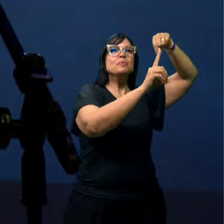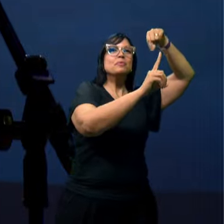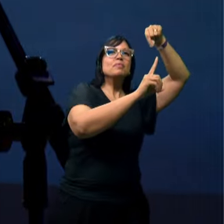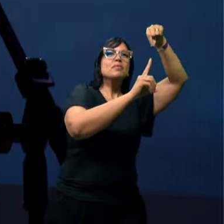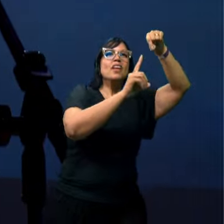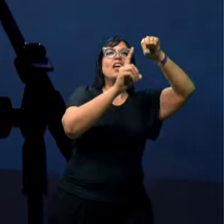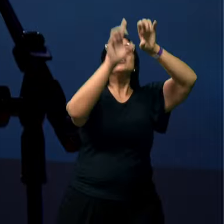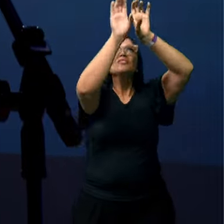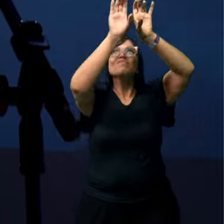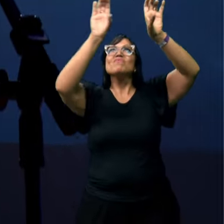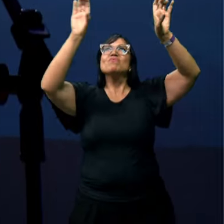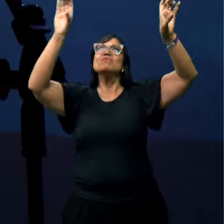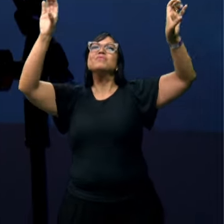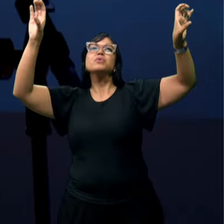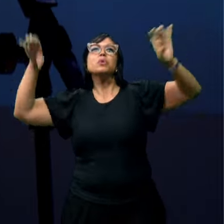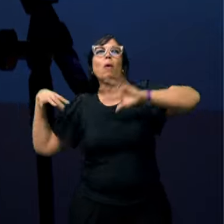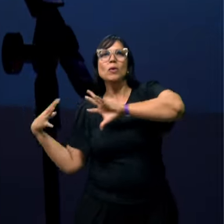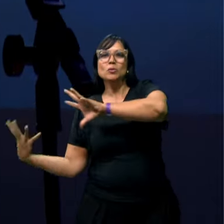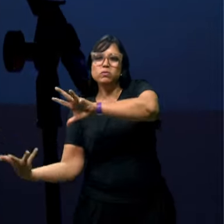céus e terra